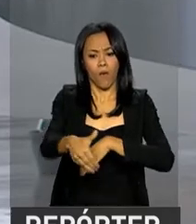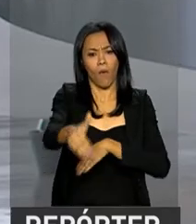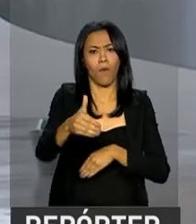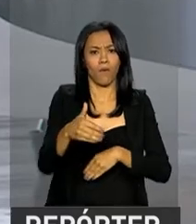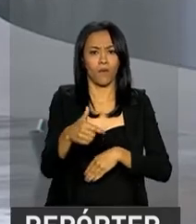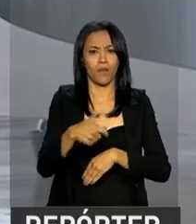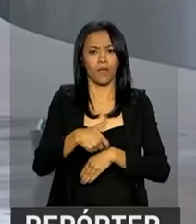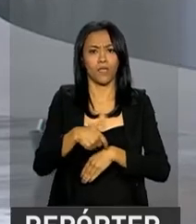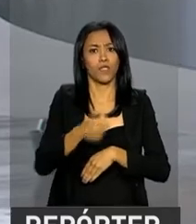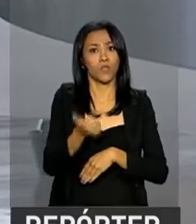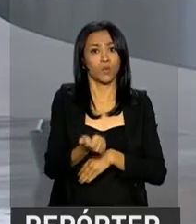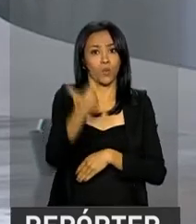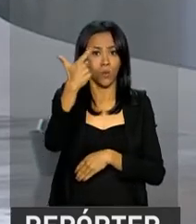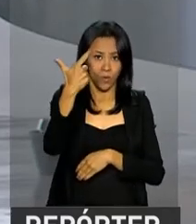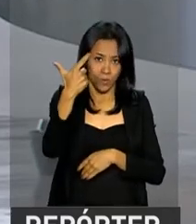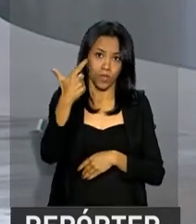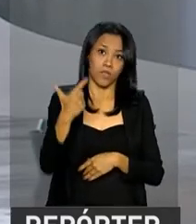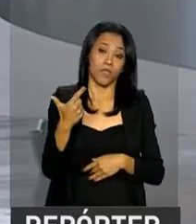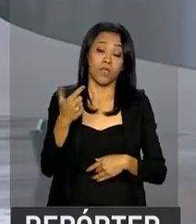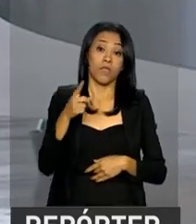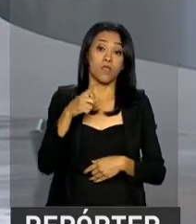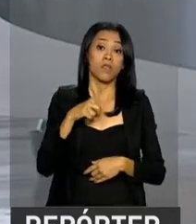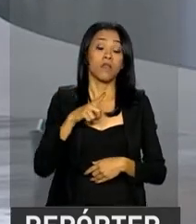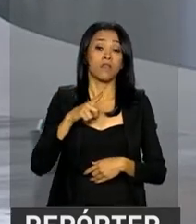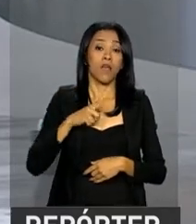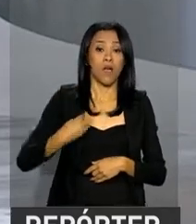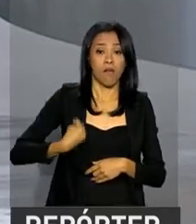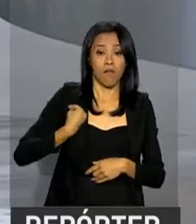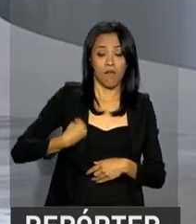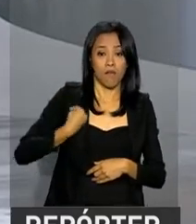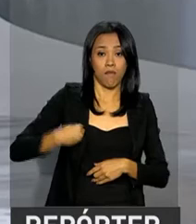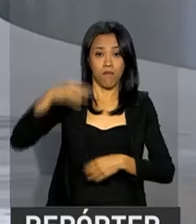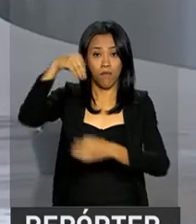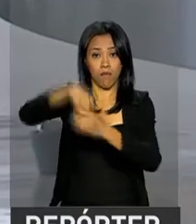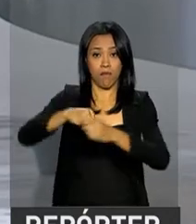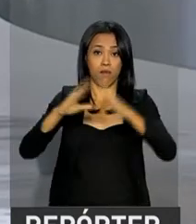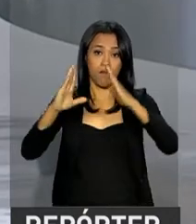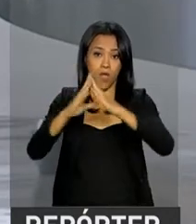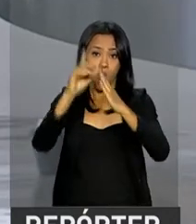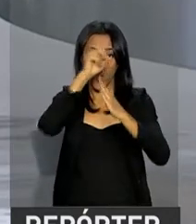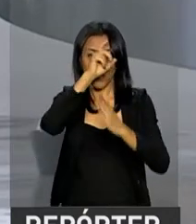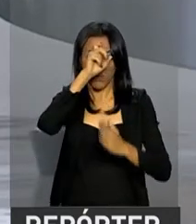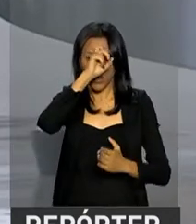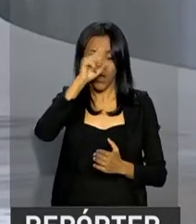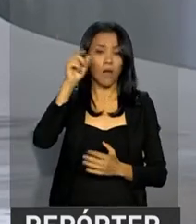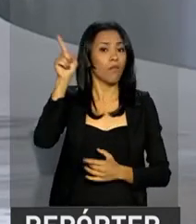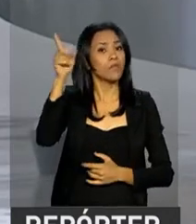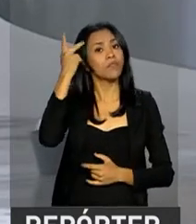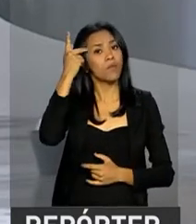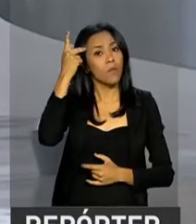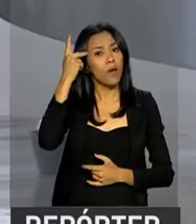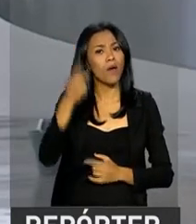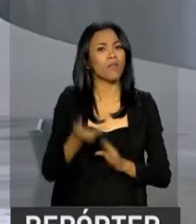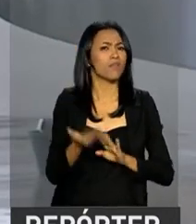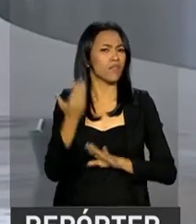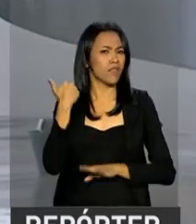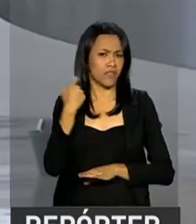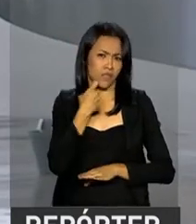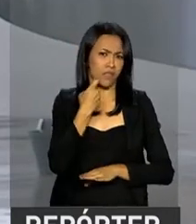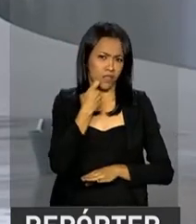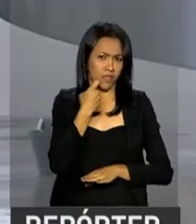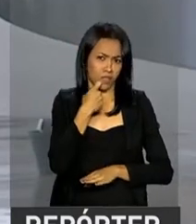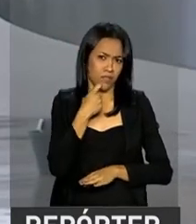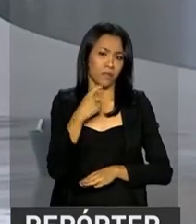partir do meio dia ele está internado no hospital sírio libanês em são paulo desde a noite da última sexta feira quando